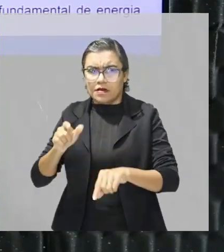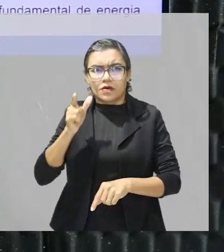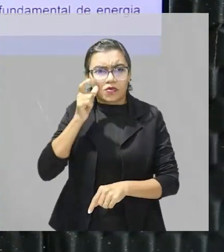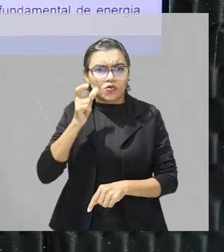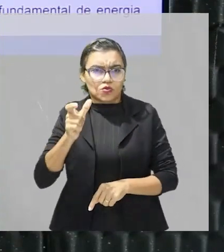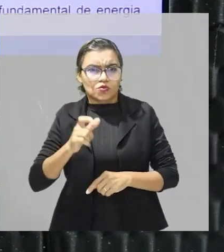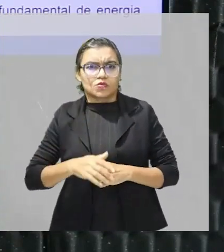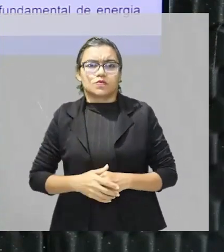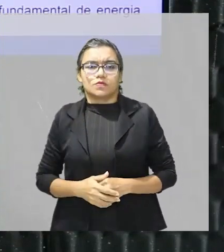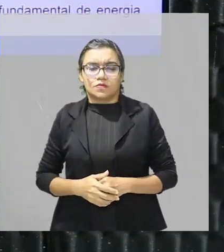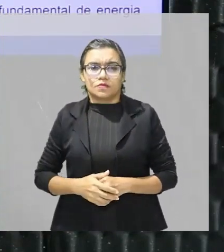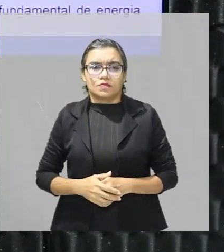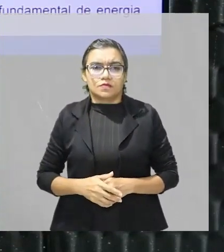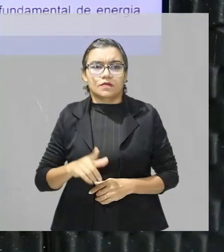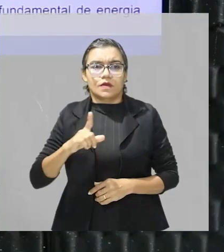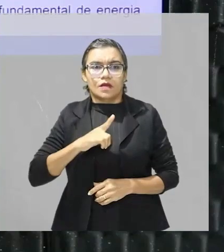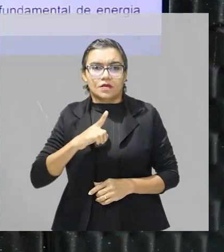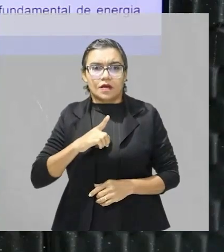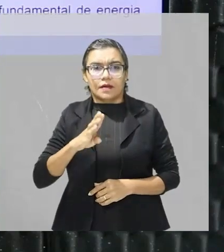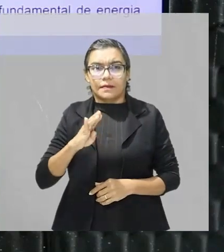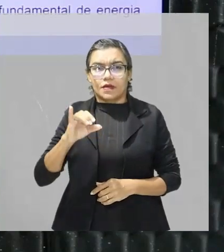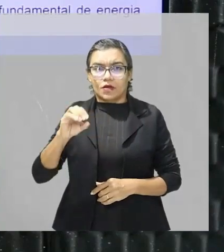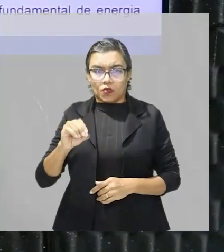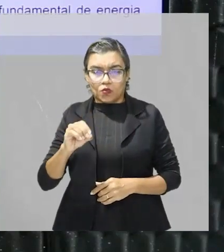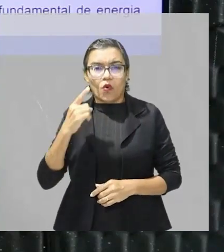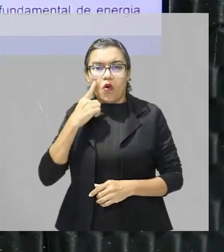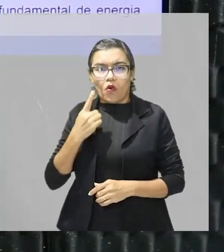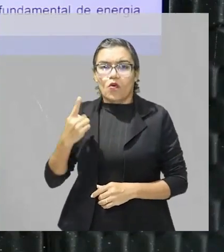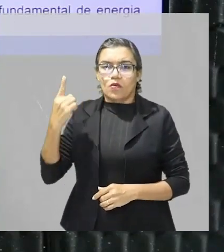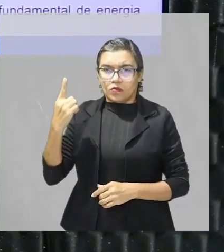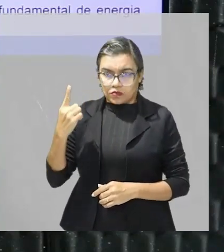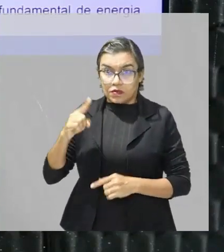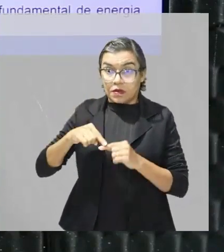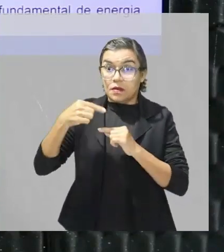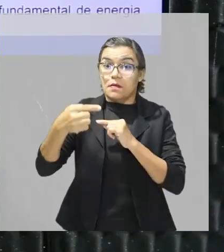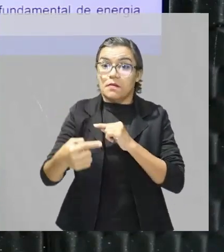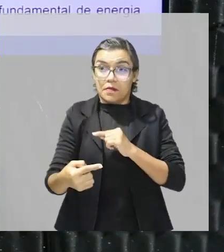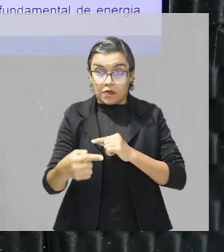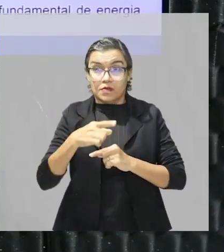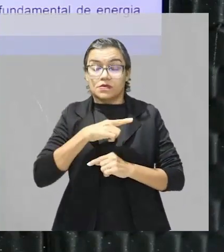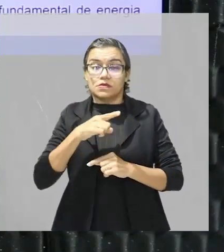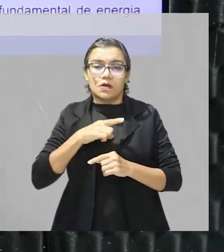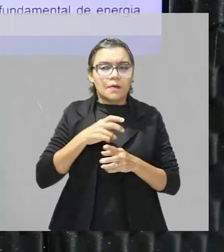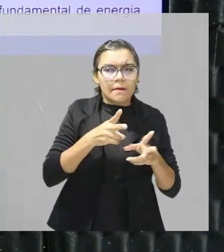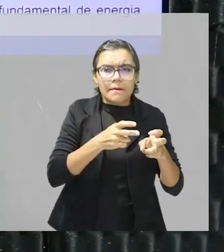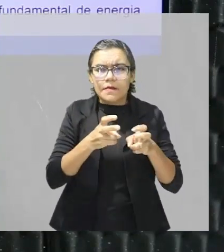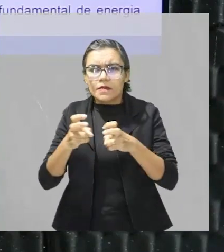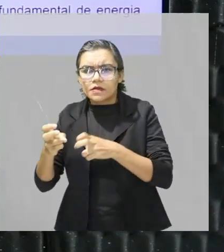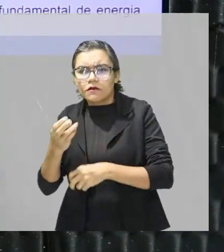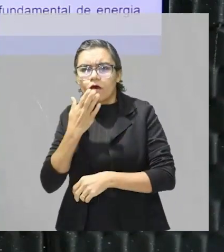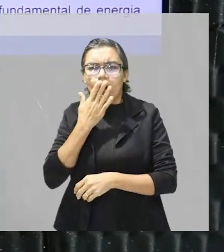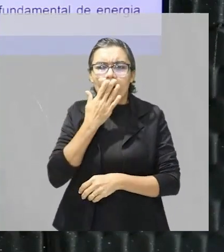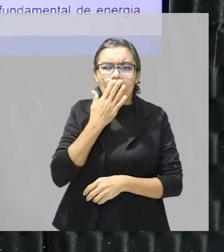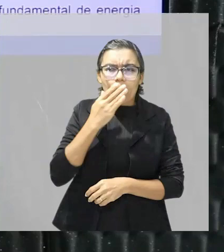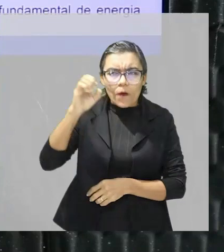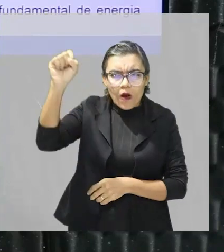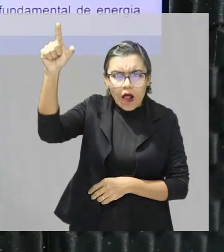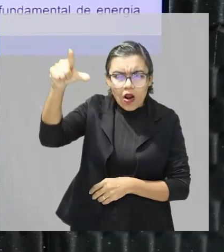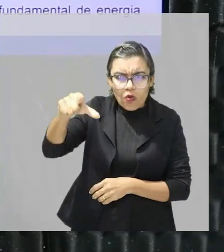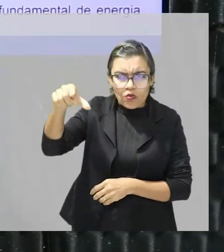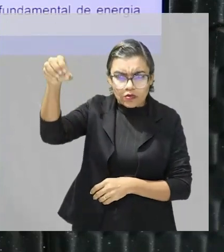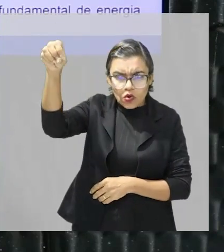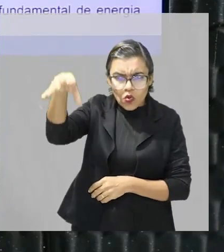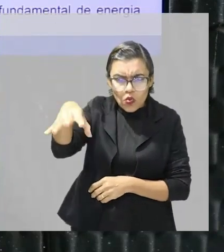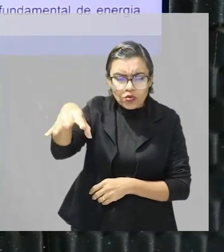e uma chama de bico de bunsen para em seguida observar a cor da Luz